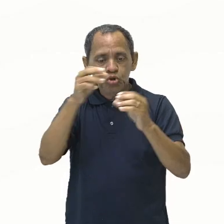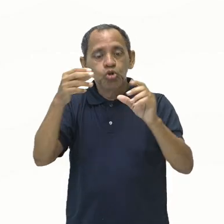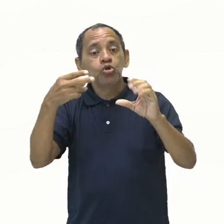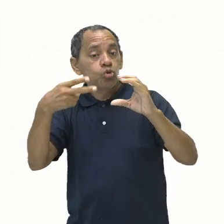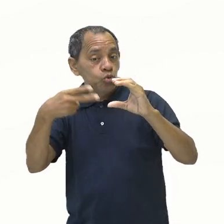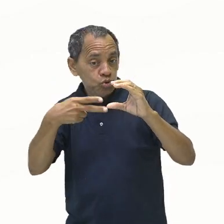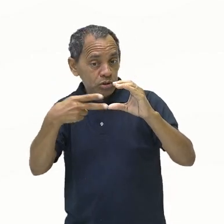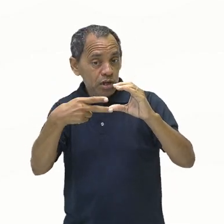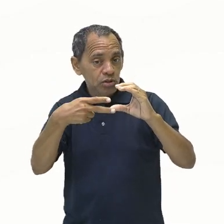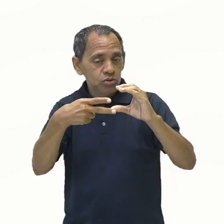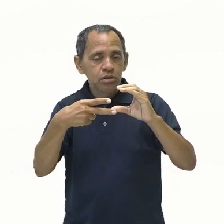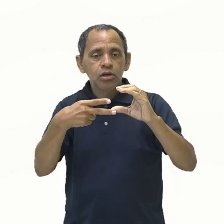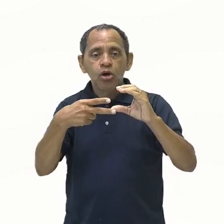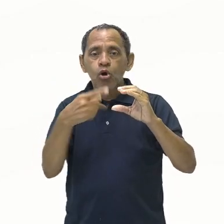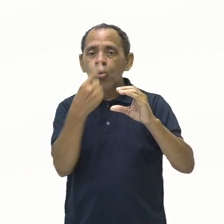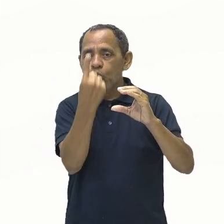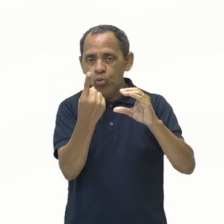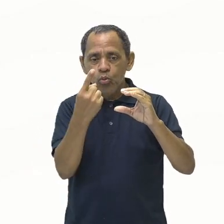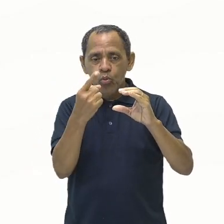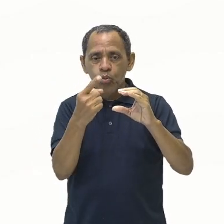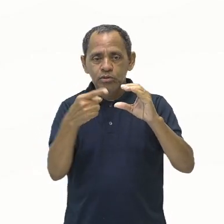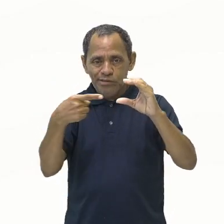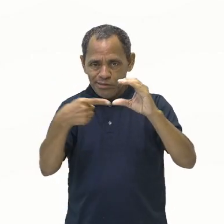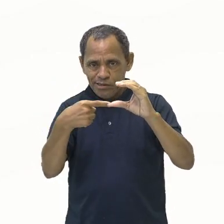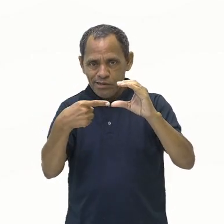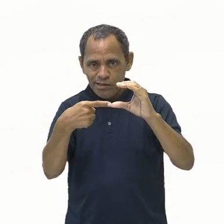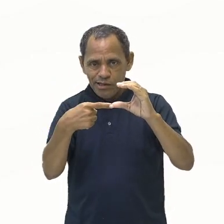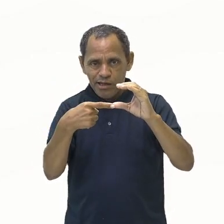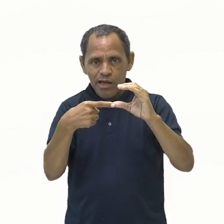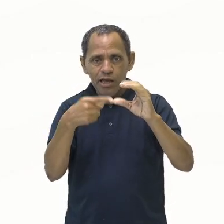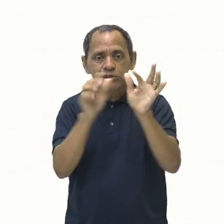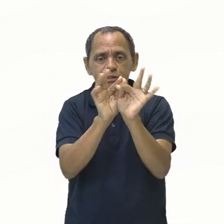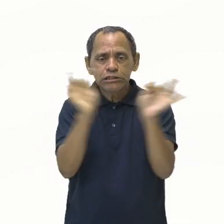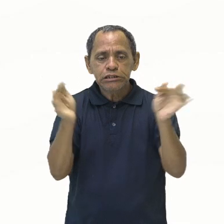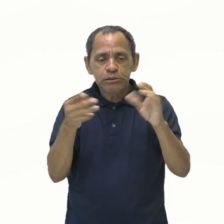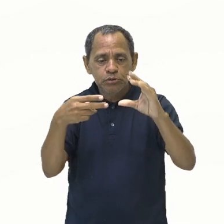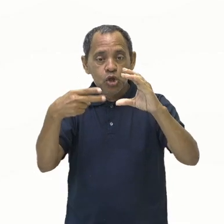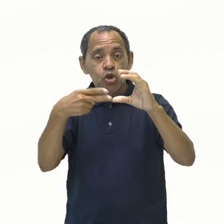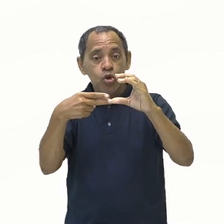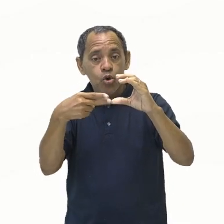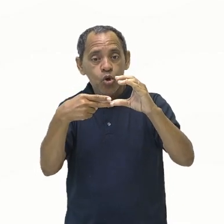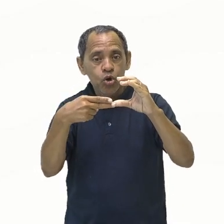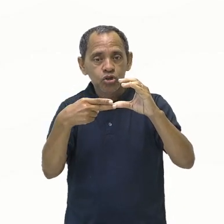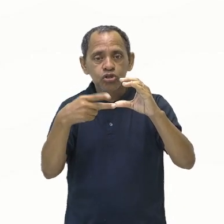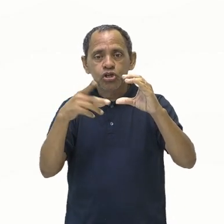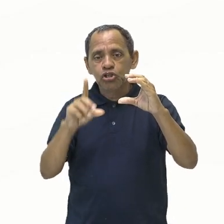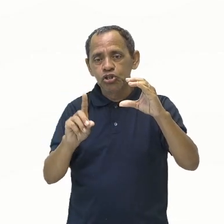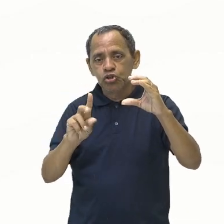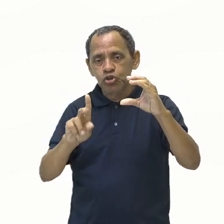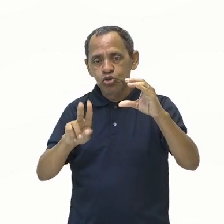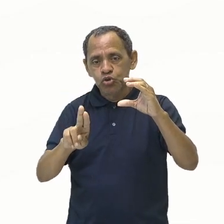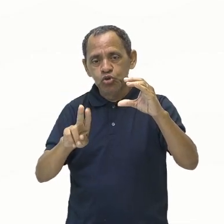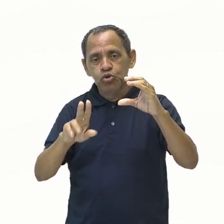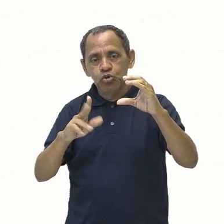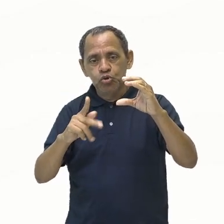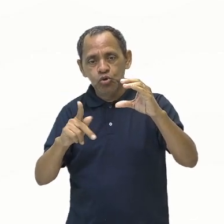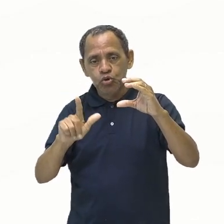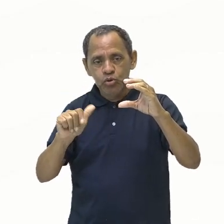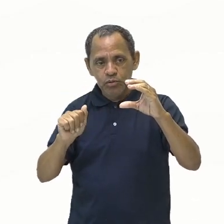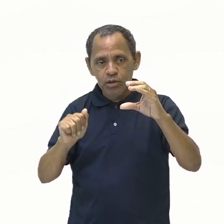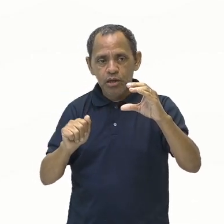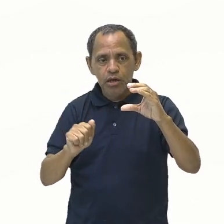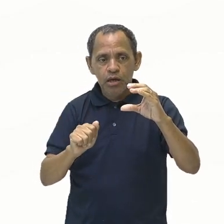é uma ligação dupla, tá? Ah, mas professor, você não falou que o carbono faz 4 ligações?